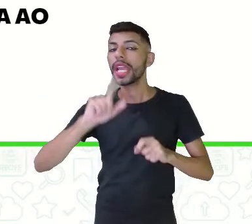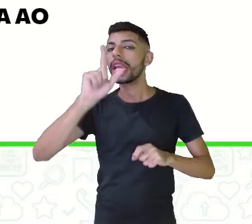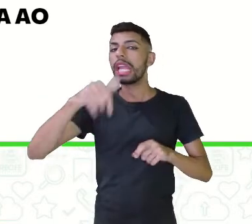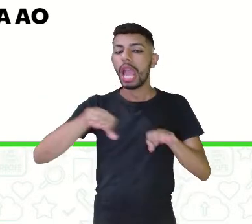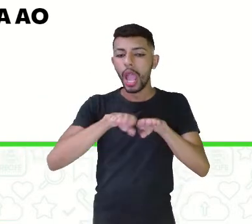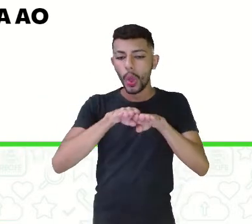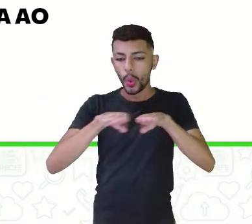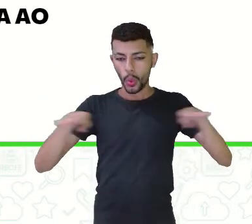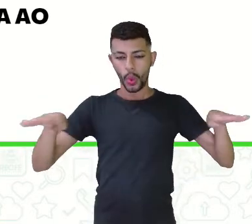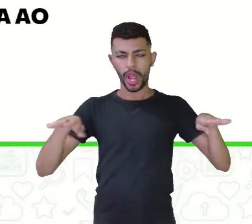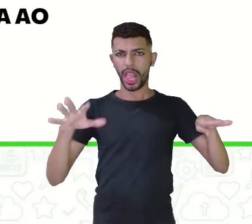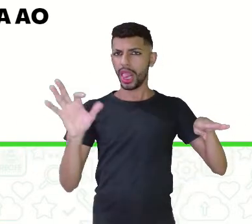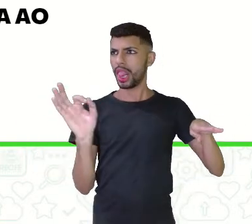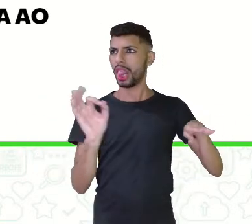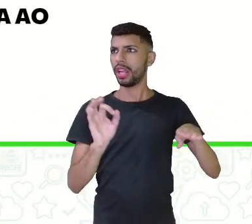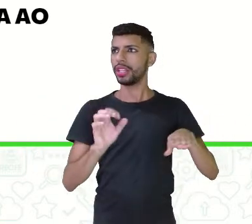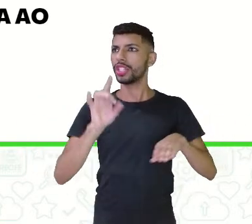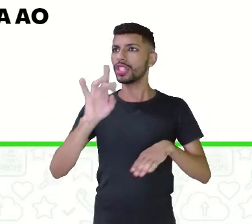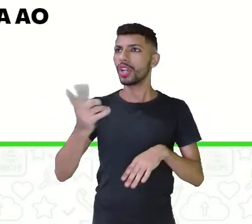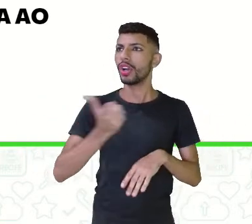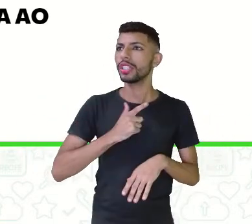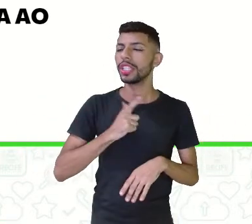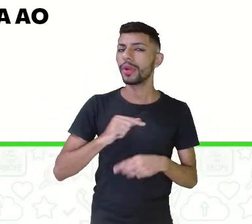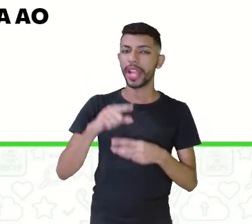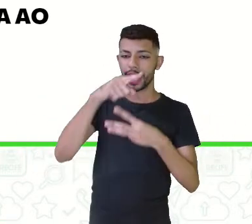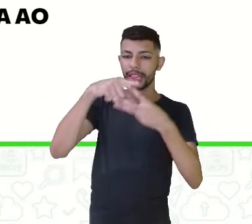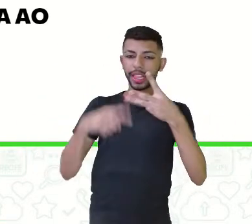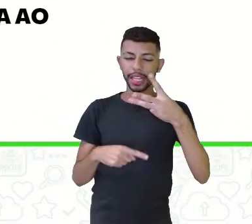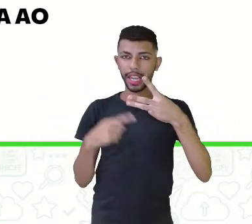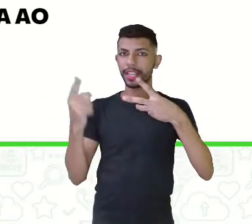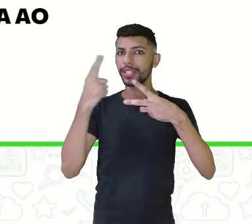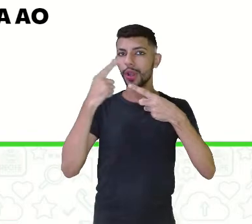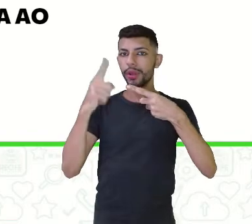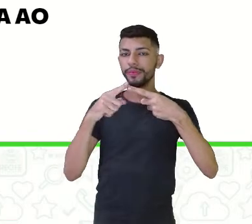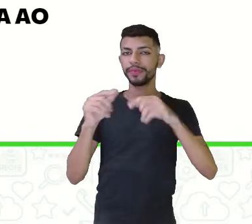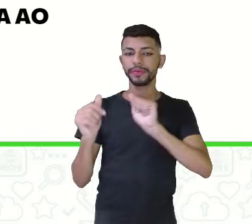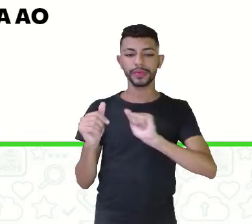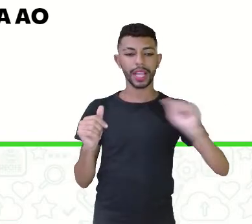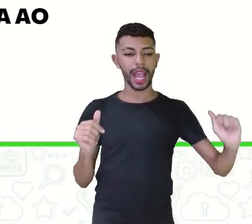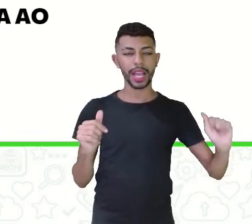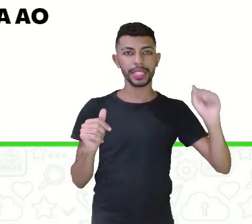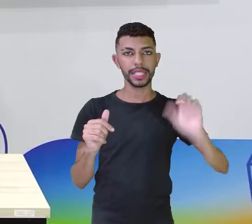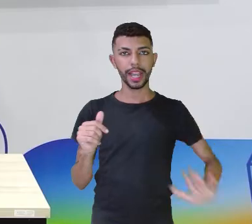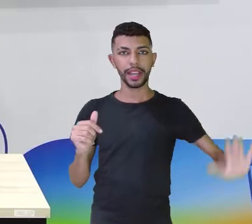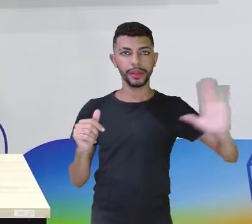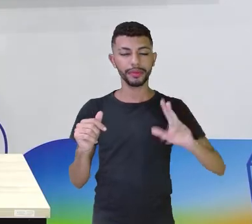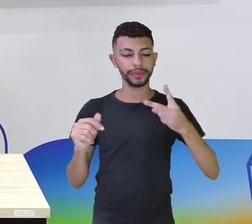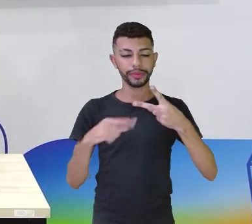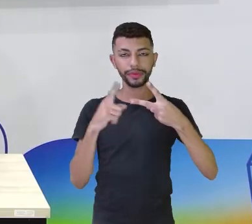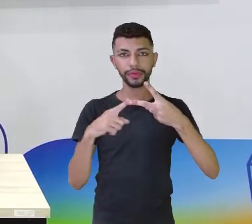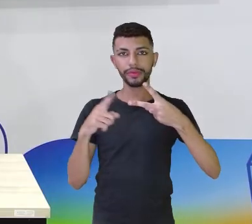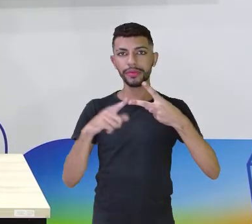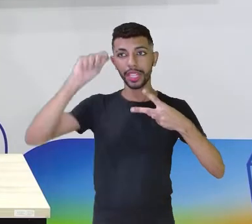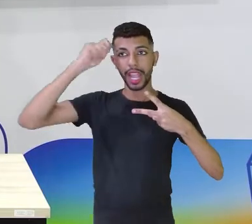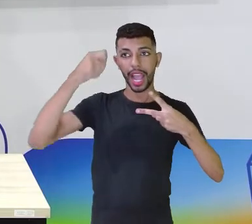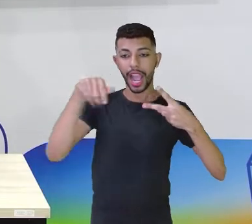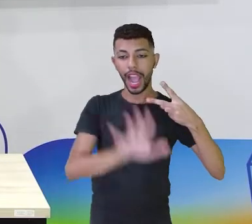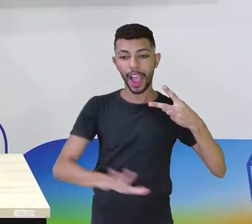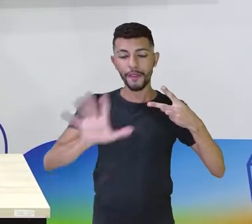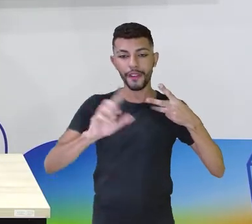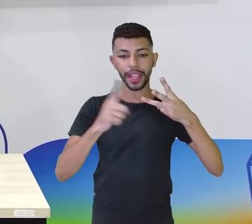terras, apenas 3 continentes, que era a Ásia, a Europa e a África. Eles